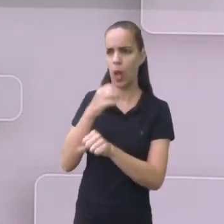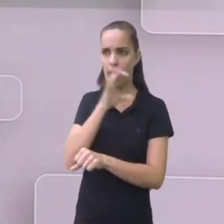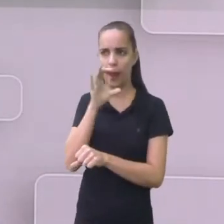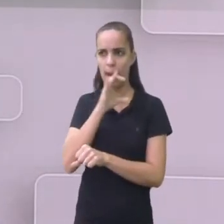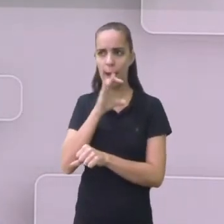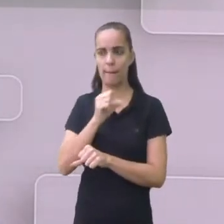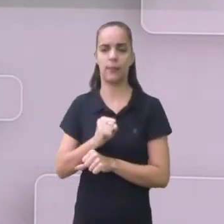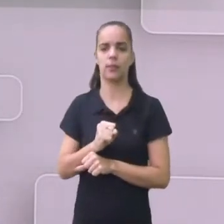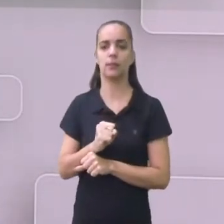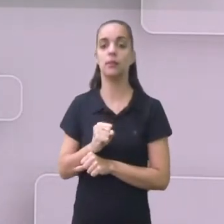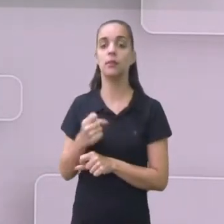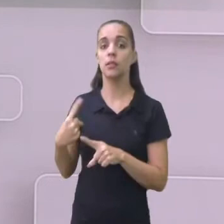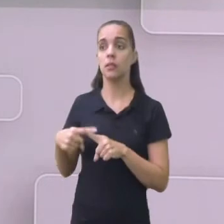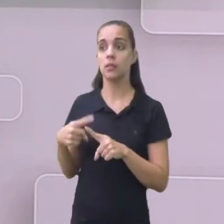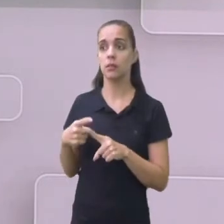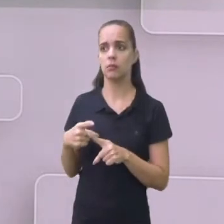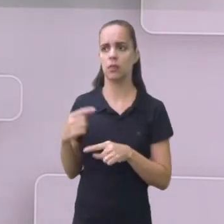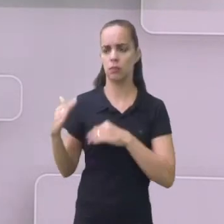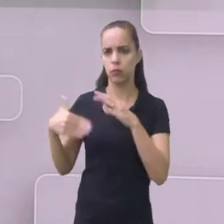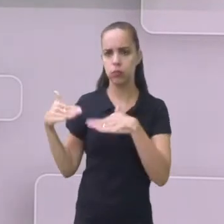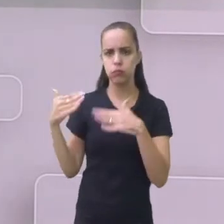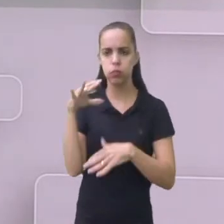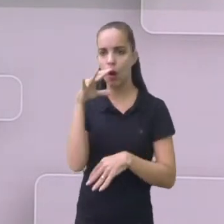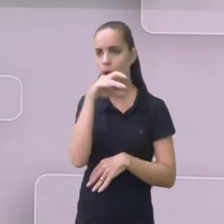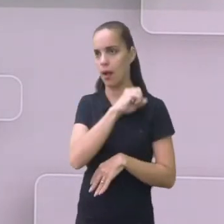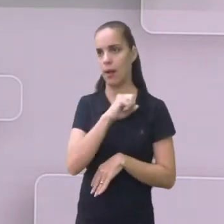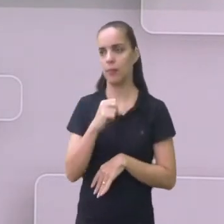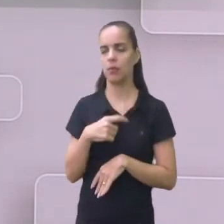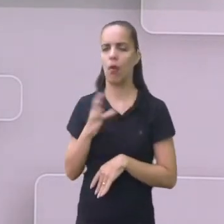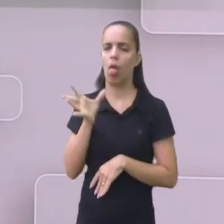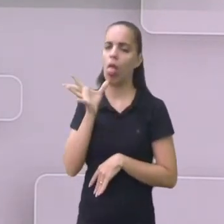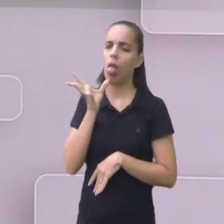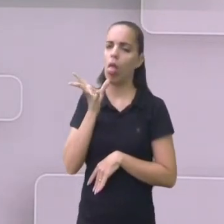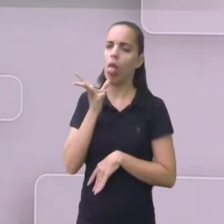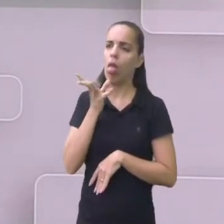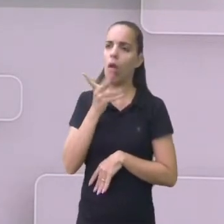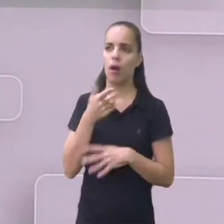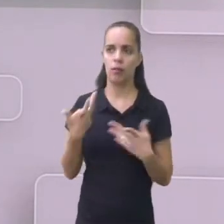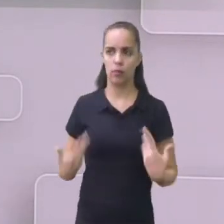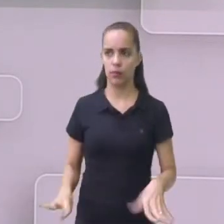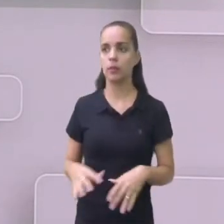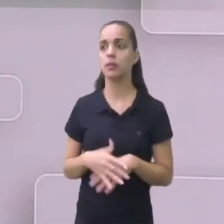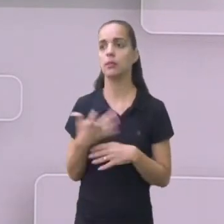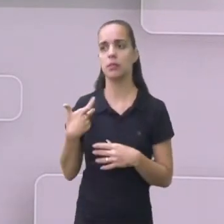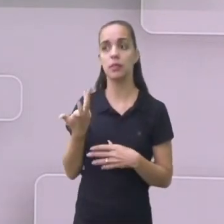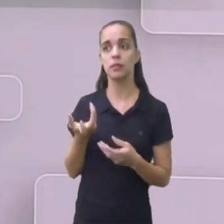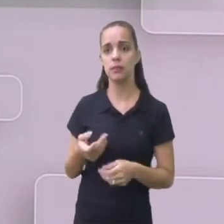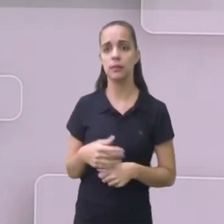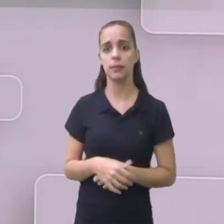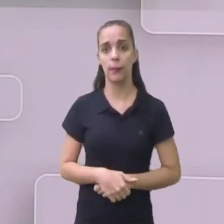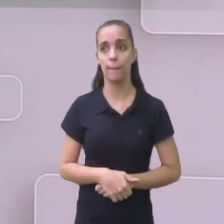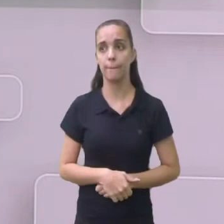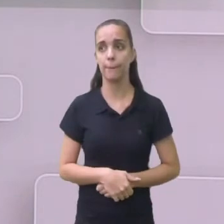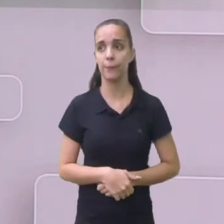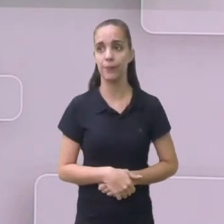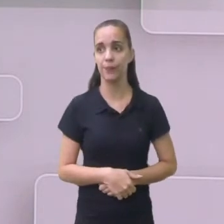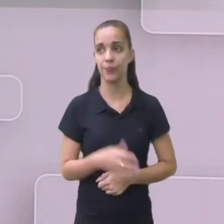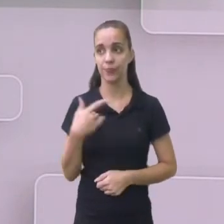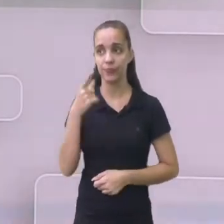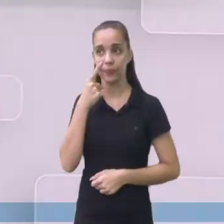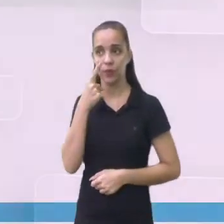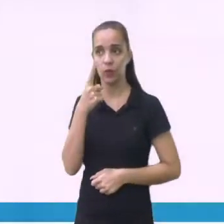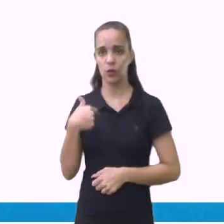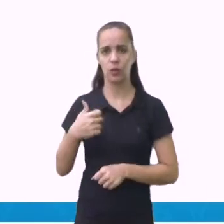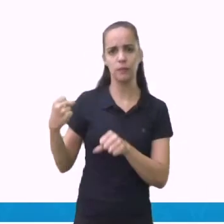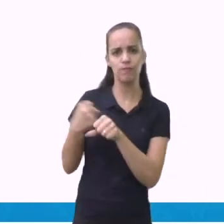de forma rápida, mudanças acontecessem muito rapidamente. E Brasília foi um grande exemplo disso. Olha só,